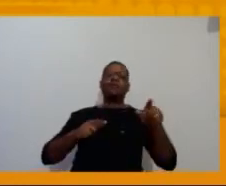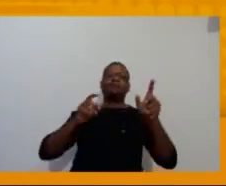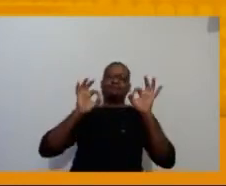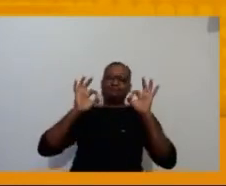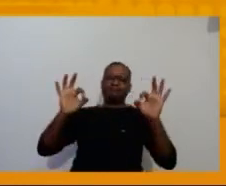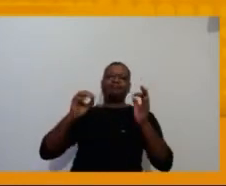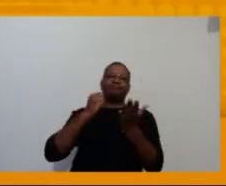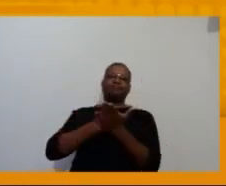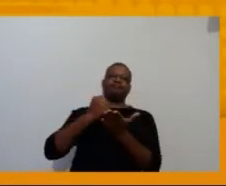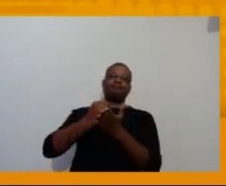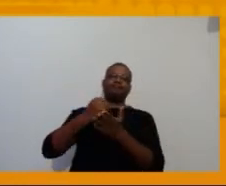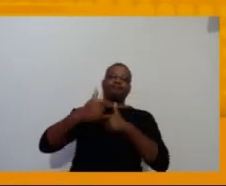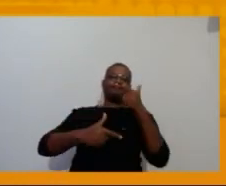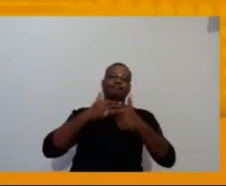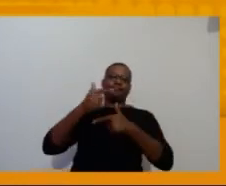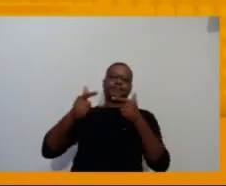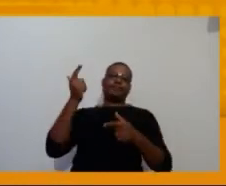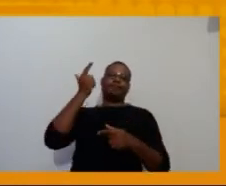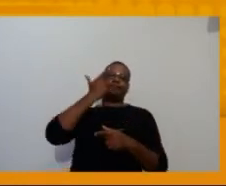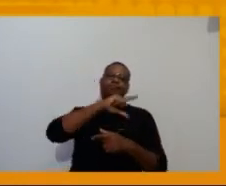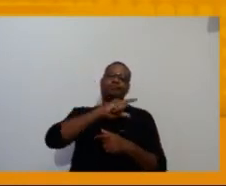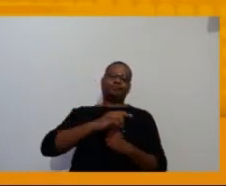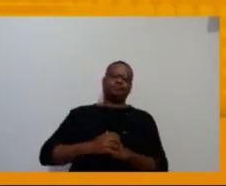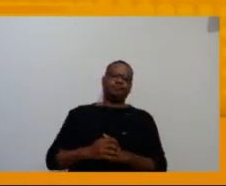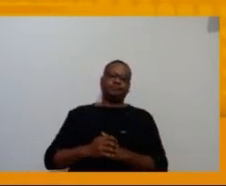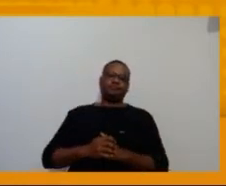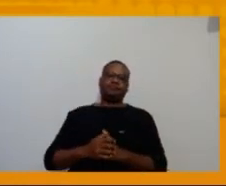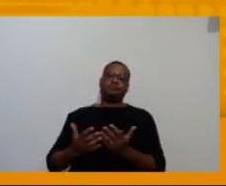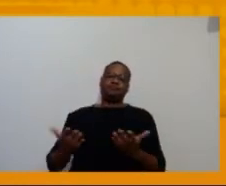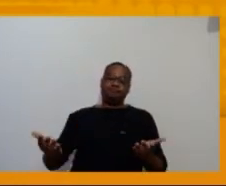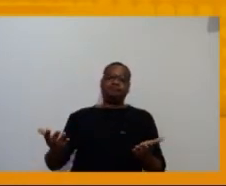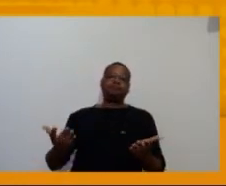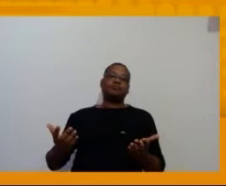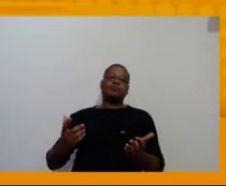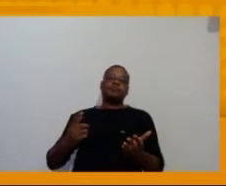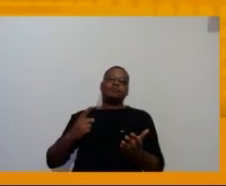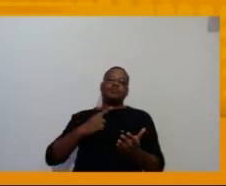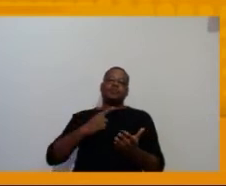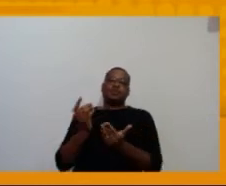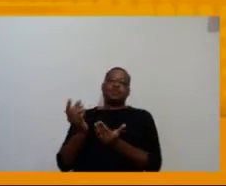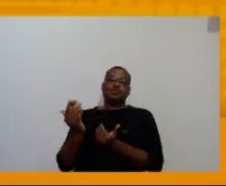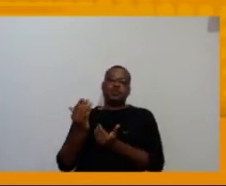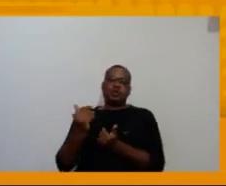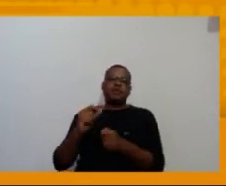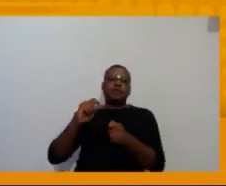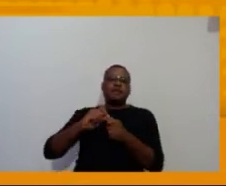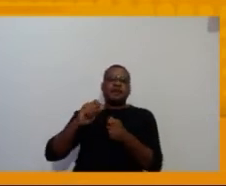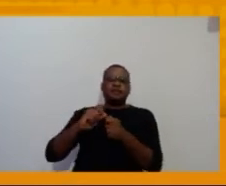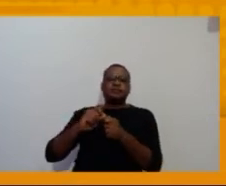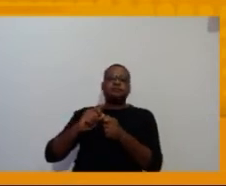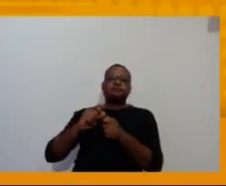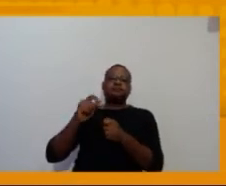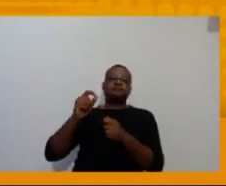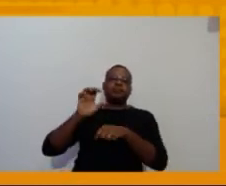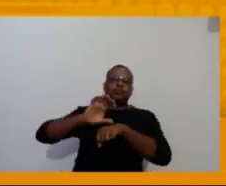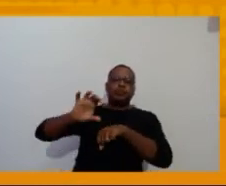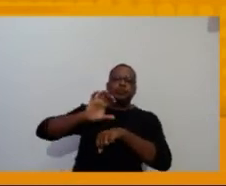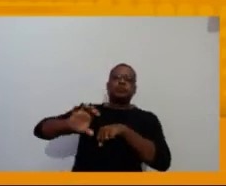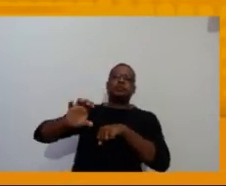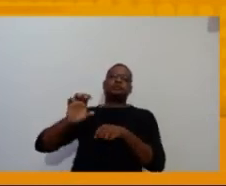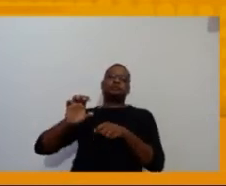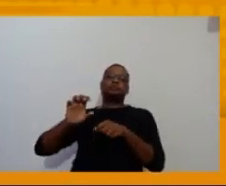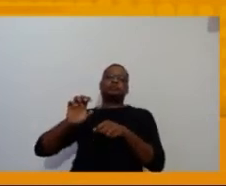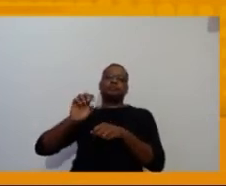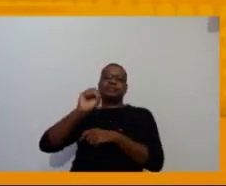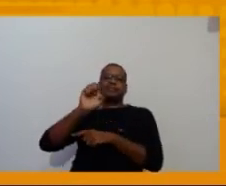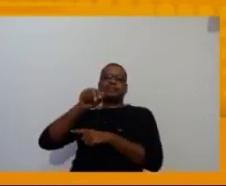sucesso dos jovens que fazem esse trajeto é muito grande. E, às vezes, a própria empresa contratando, para nós,